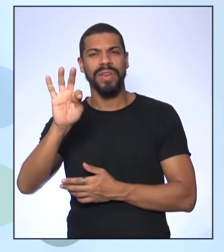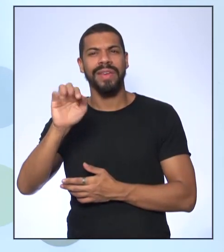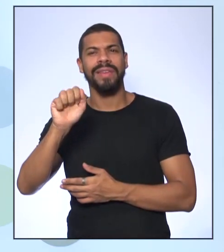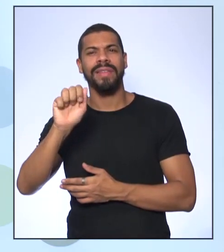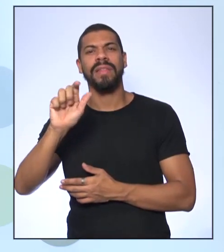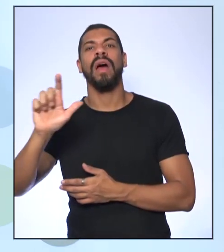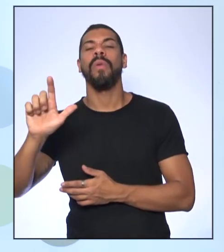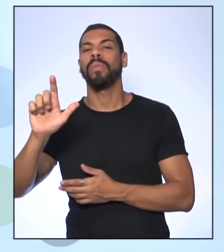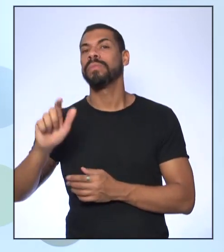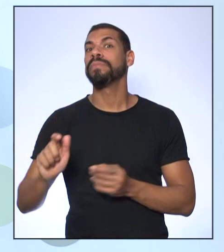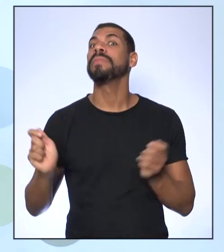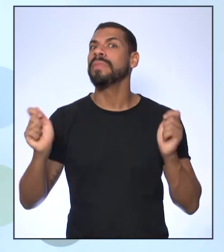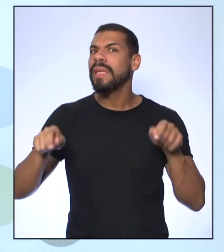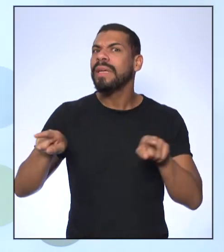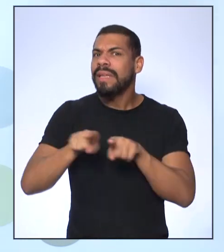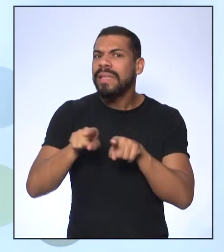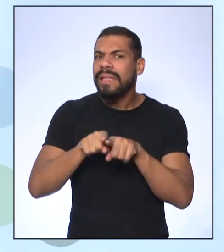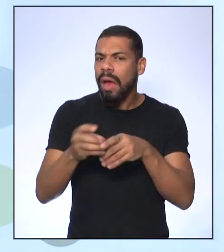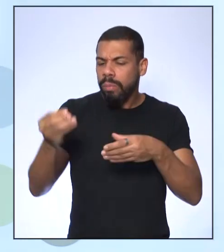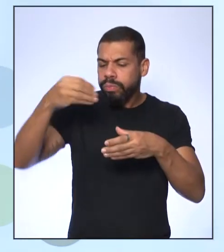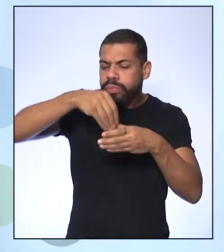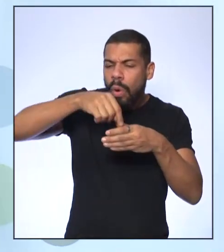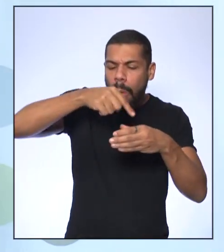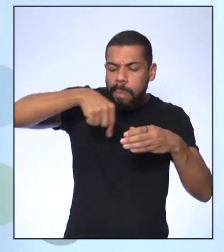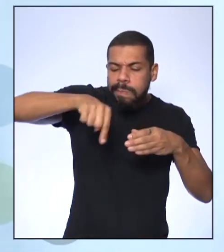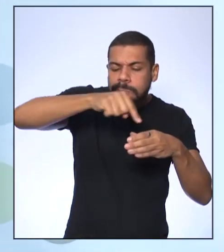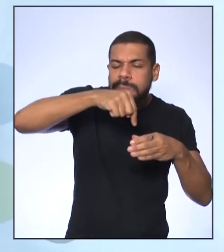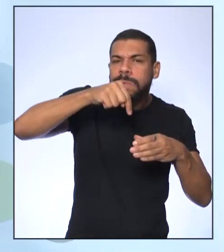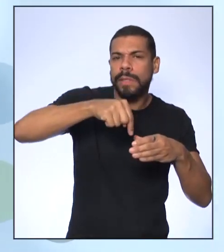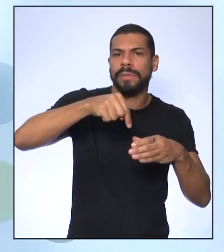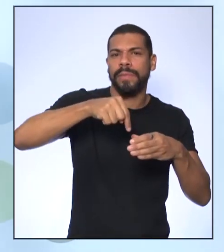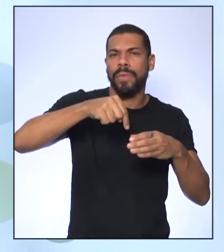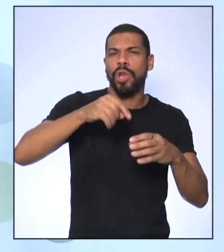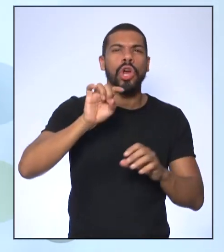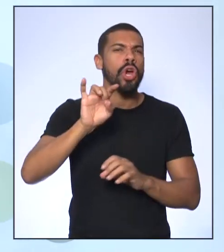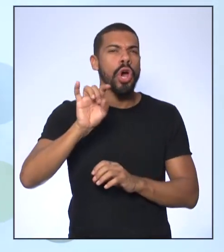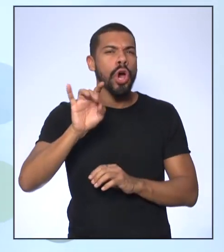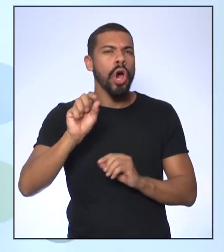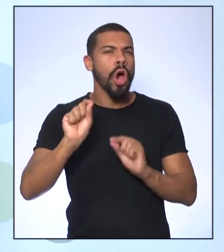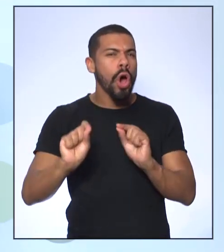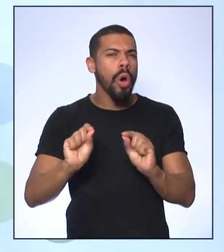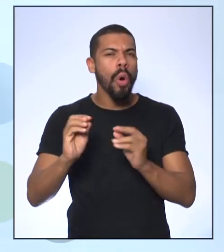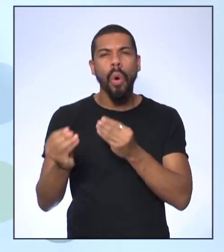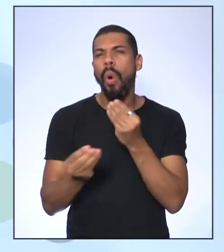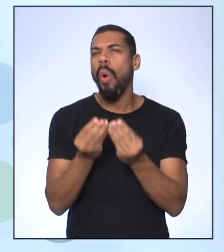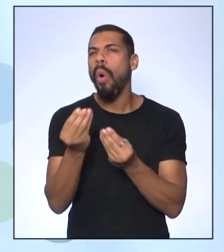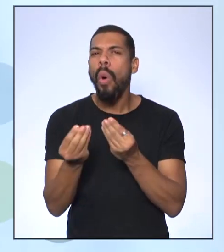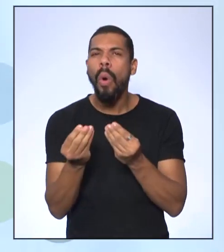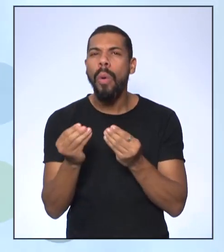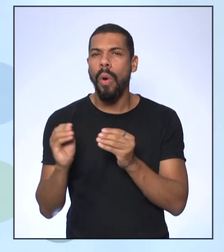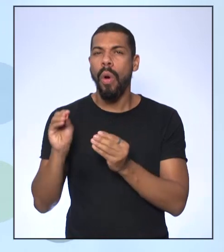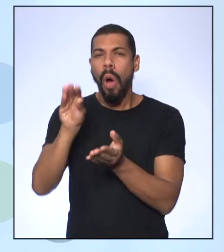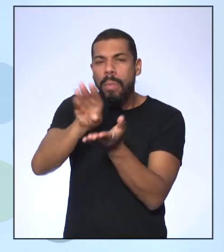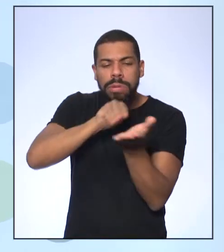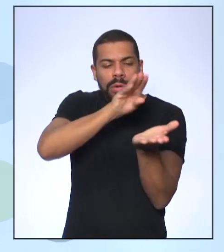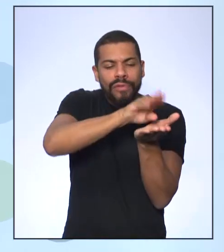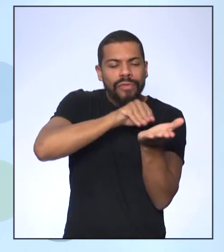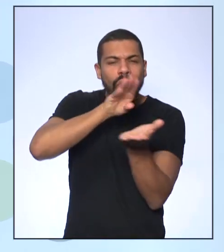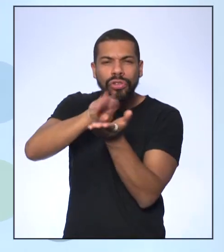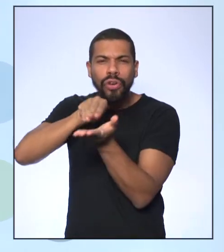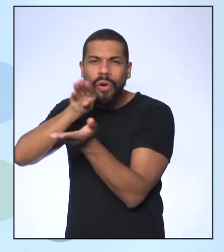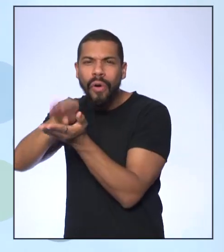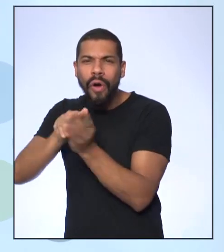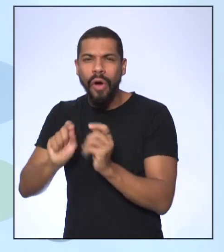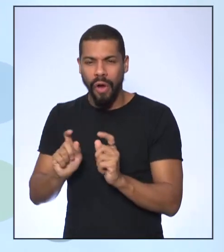o cloroplasto. Tem cloroplasto? É célula vegetal. Só os vegetais são capazes de fazer fotossíntese, tá? Só quem tem